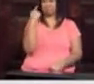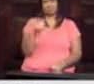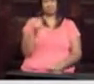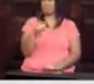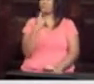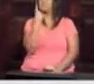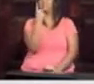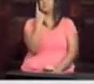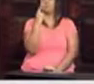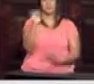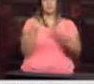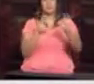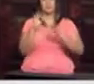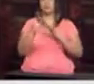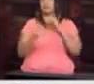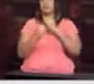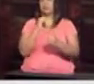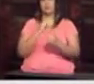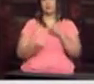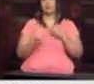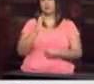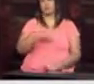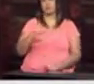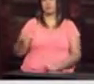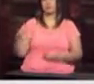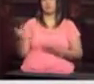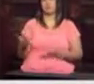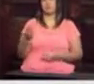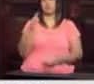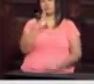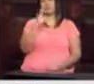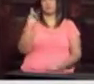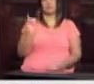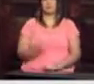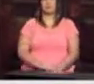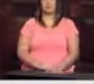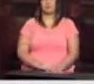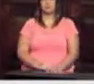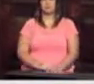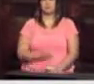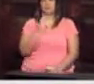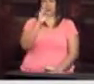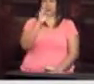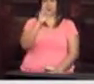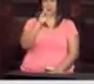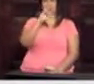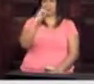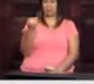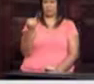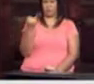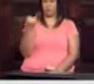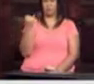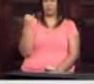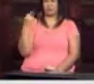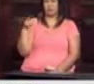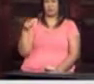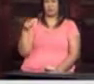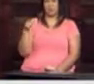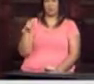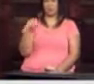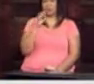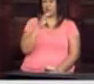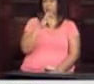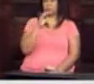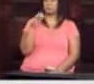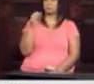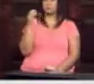projeto de esporte para as crianças da Cidade de Deus. O CRJ, que buscava, já termino, senhora presidente,